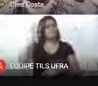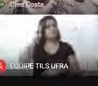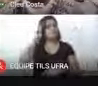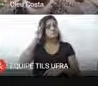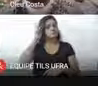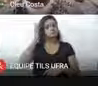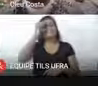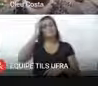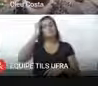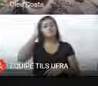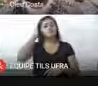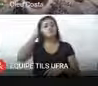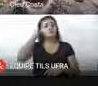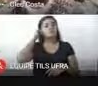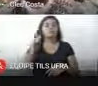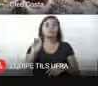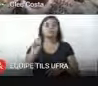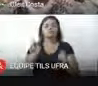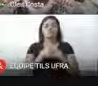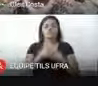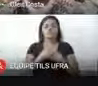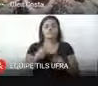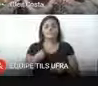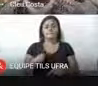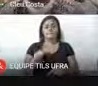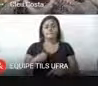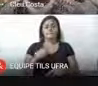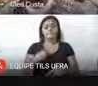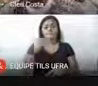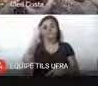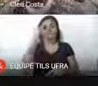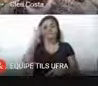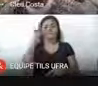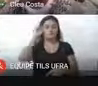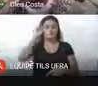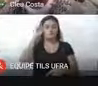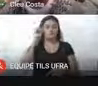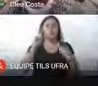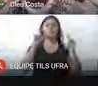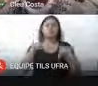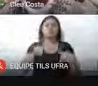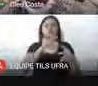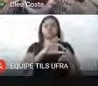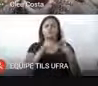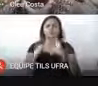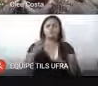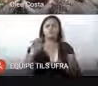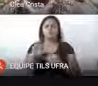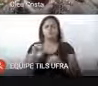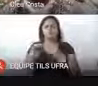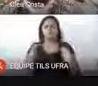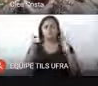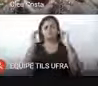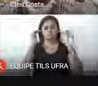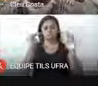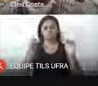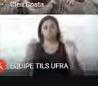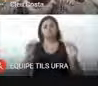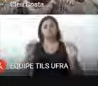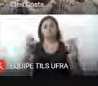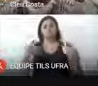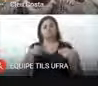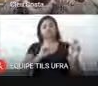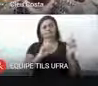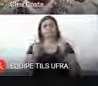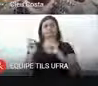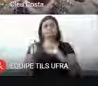indígena no ensino superior, né, que é outra questão que a gente precisa justamente colocar no debate, na